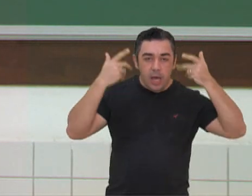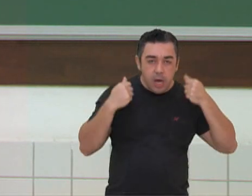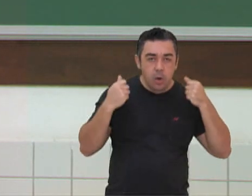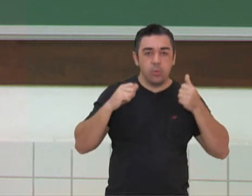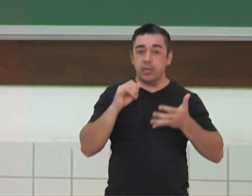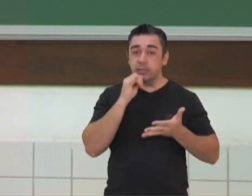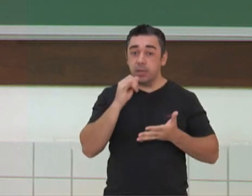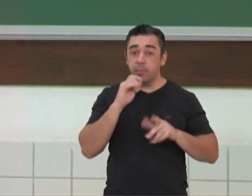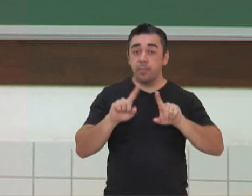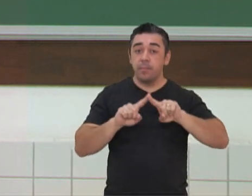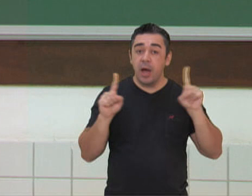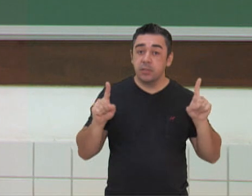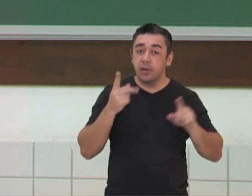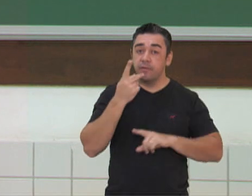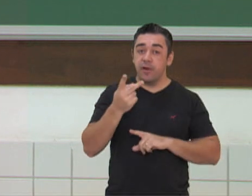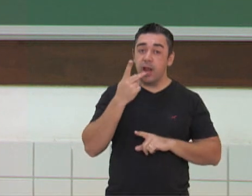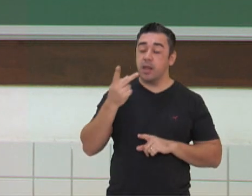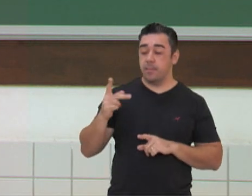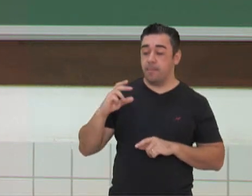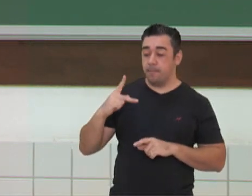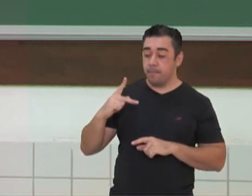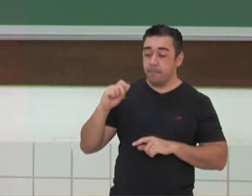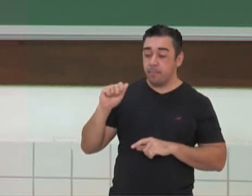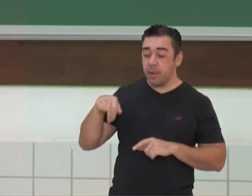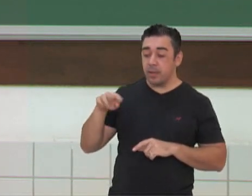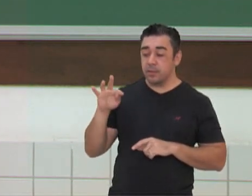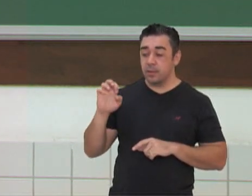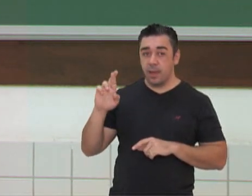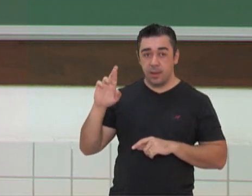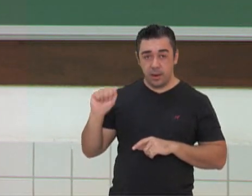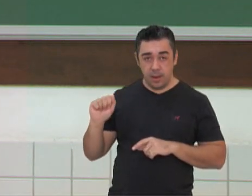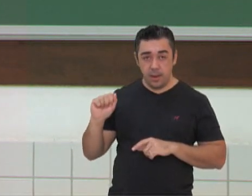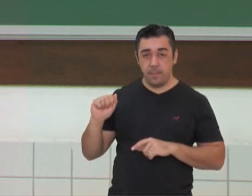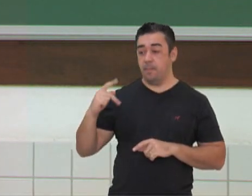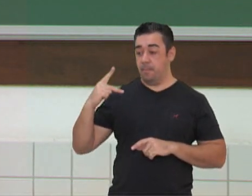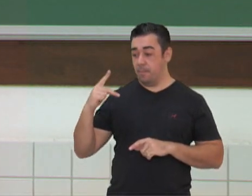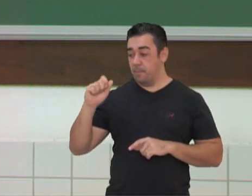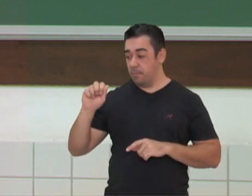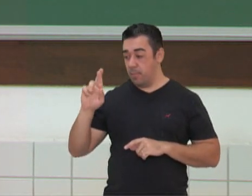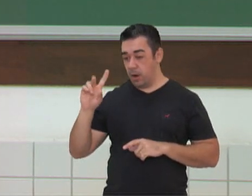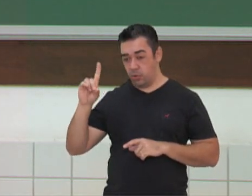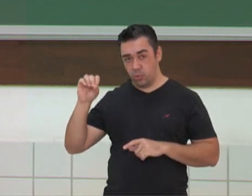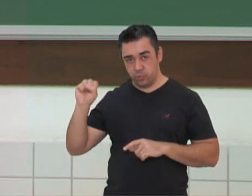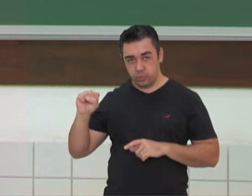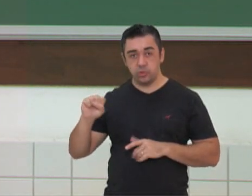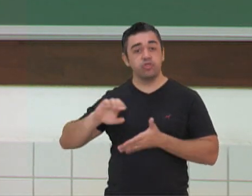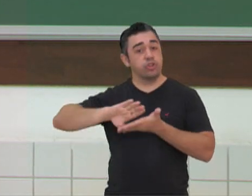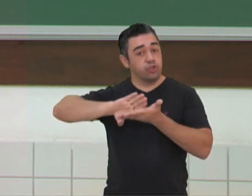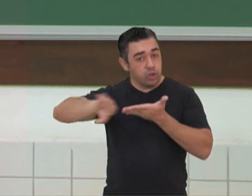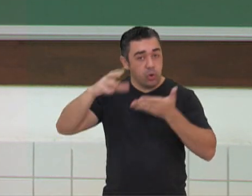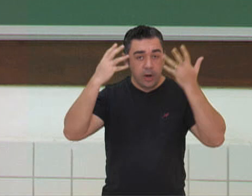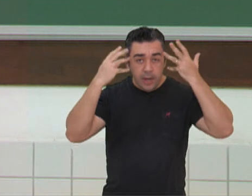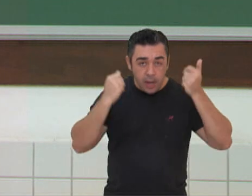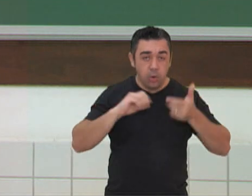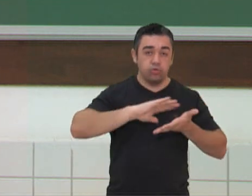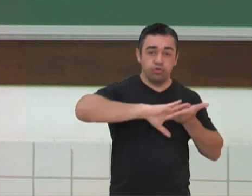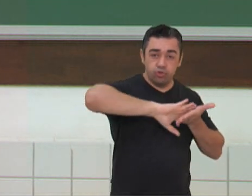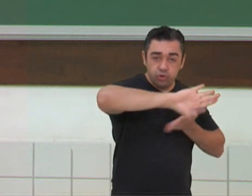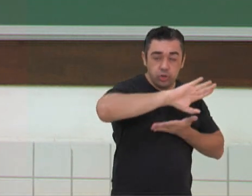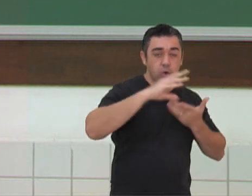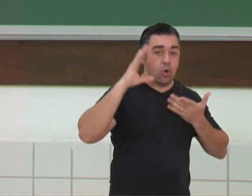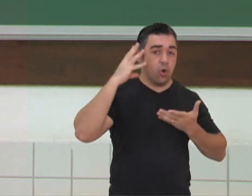eu falo Panthera pardus, eu tenho certeza que eu estou falando do leopardo, que eu não estou falando do leão, que eu não estou falando da onça. Então, tá vendo? Eu